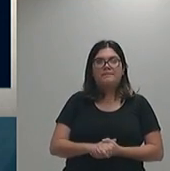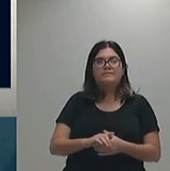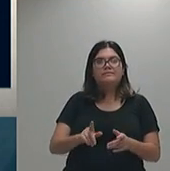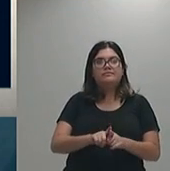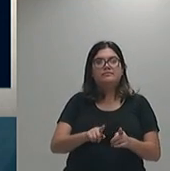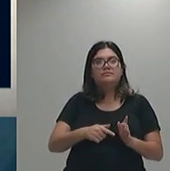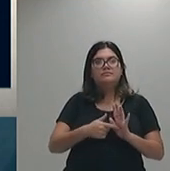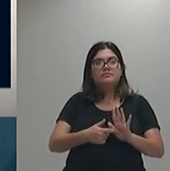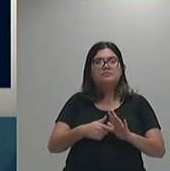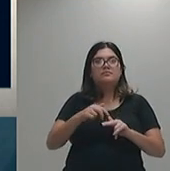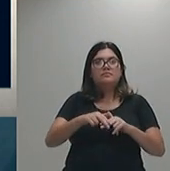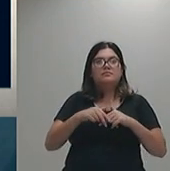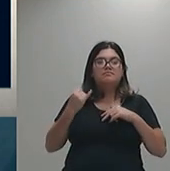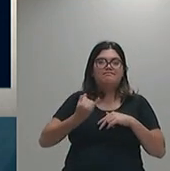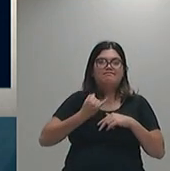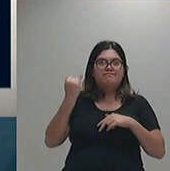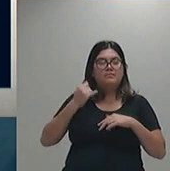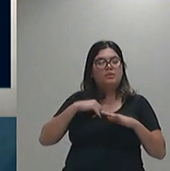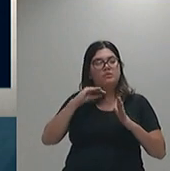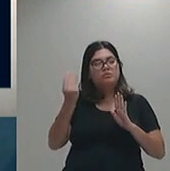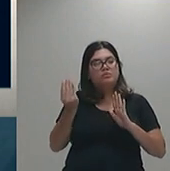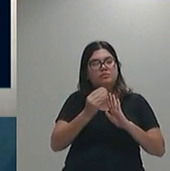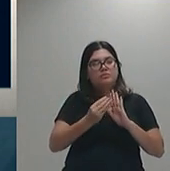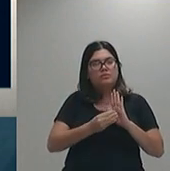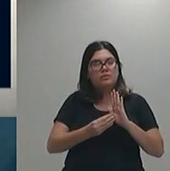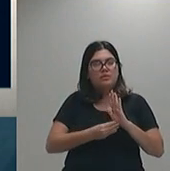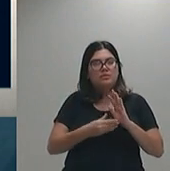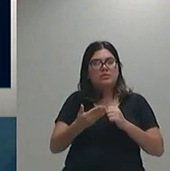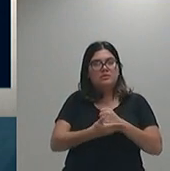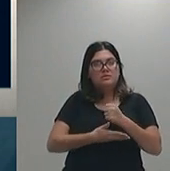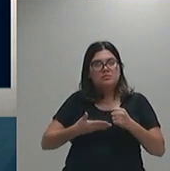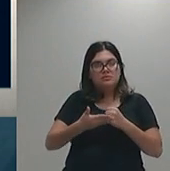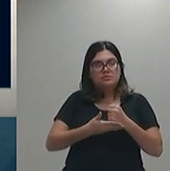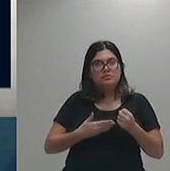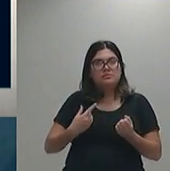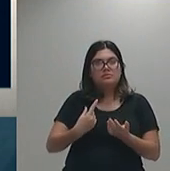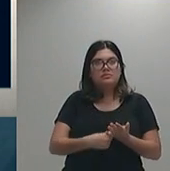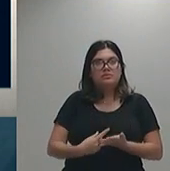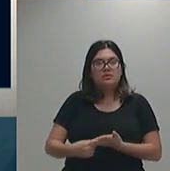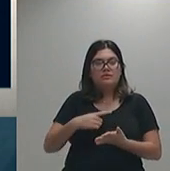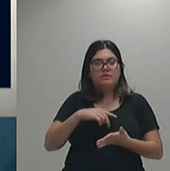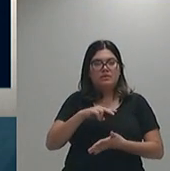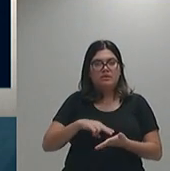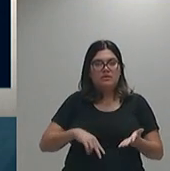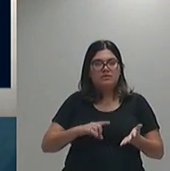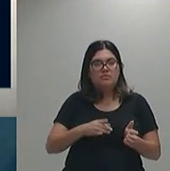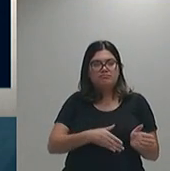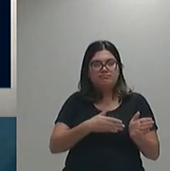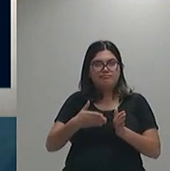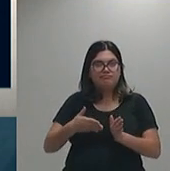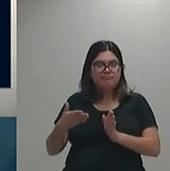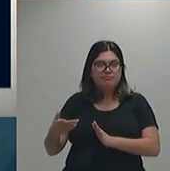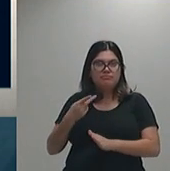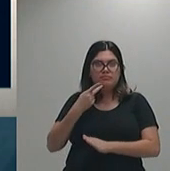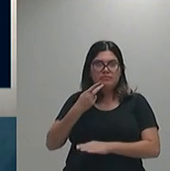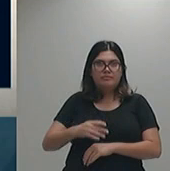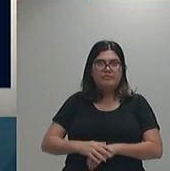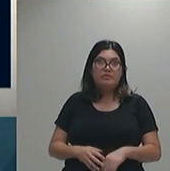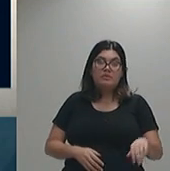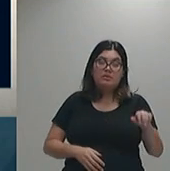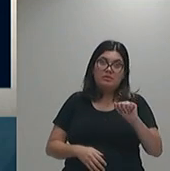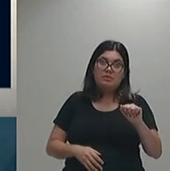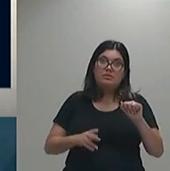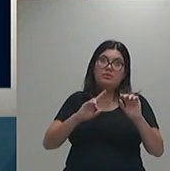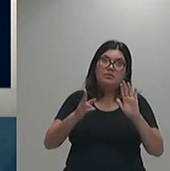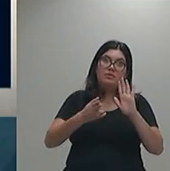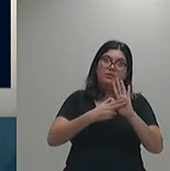eu reproduzo a parte dessa fundamentação adotada eu vou Lê as partes destacadas e ele tá alegada prevalência